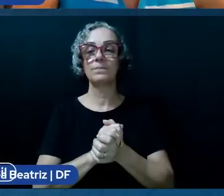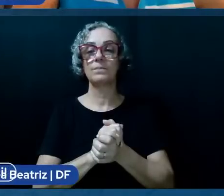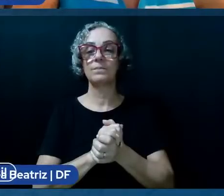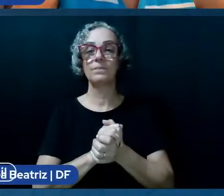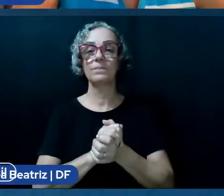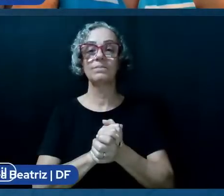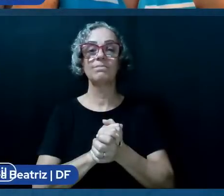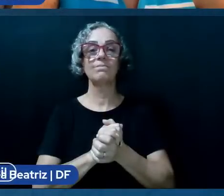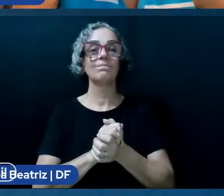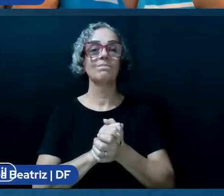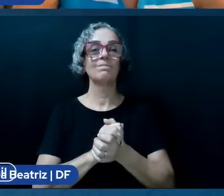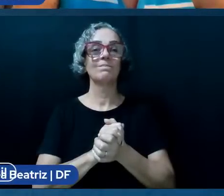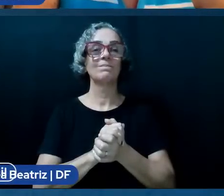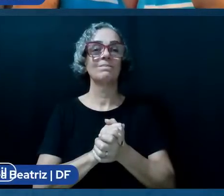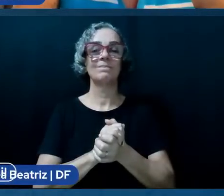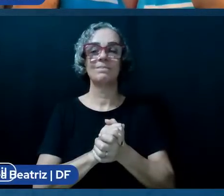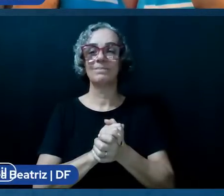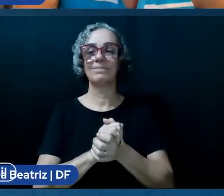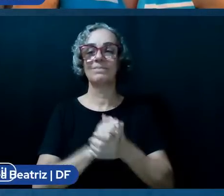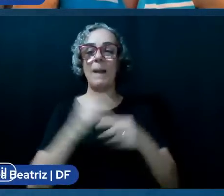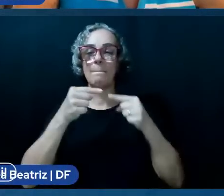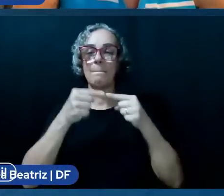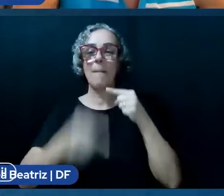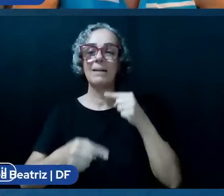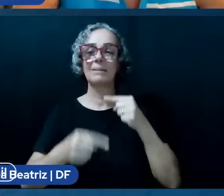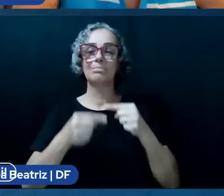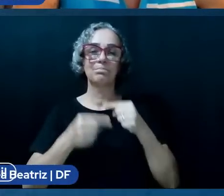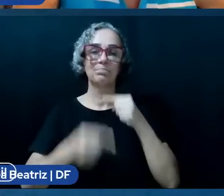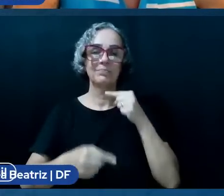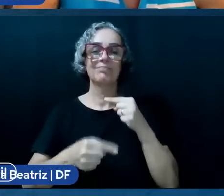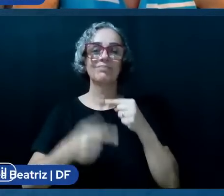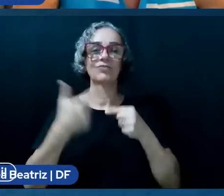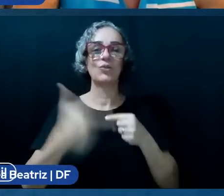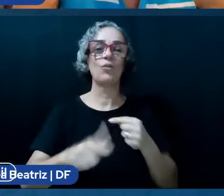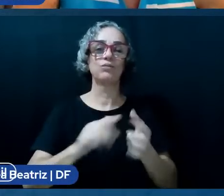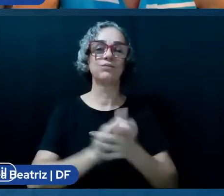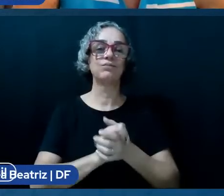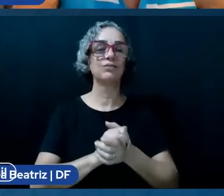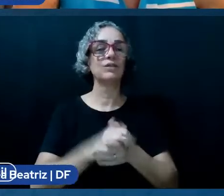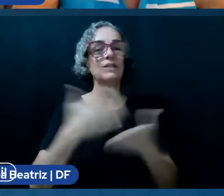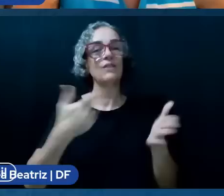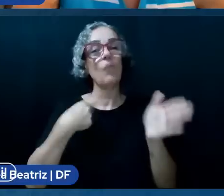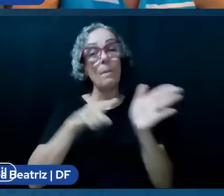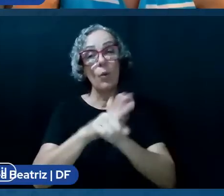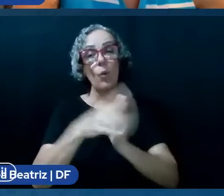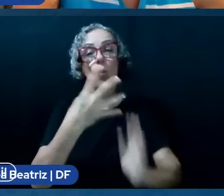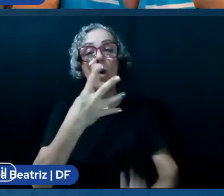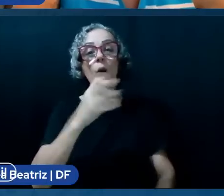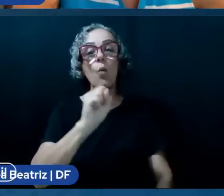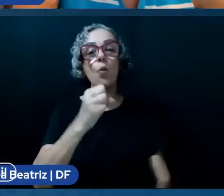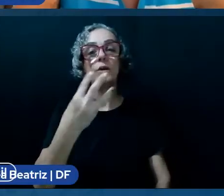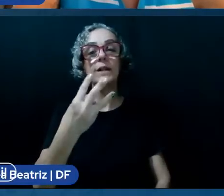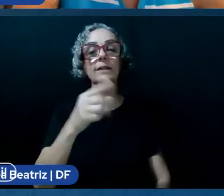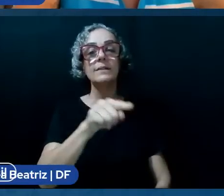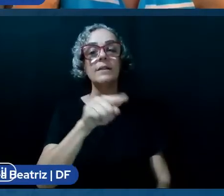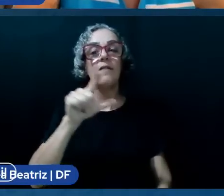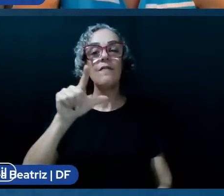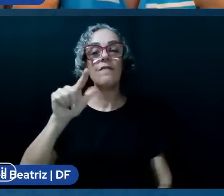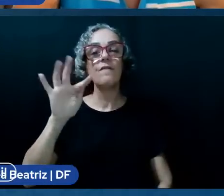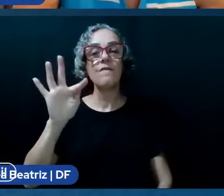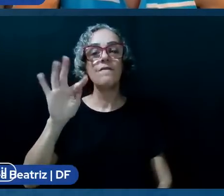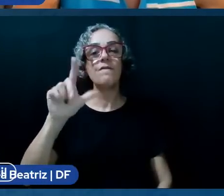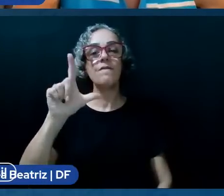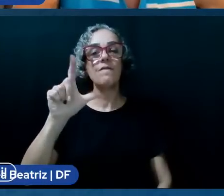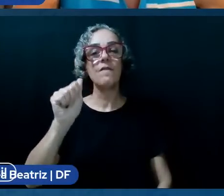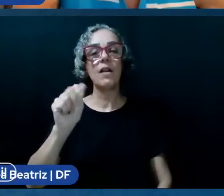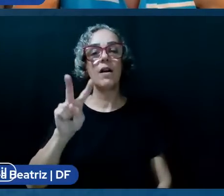Cris, não está dando para... Caiu de novo. Vamos lá, então, Flávio, 483. Qual a causa da insensibilidade física